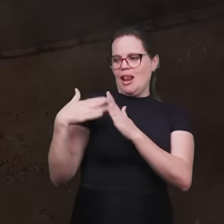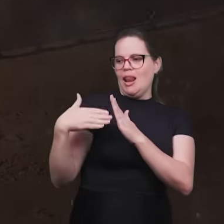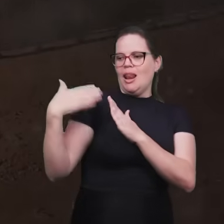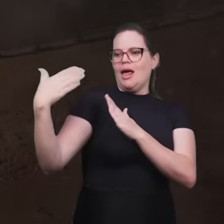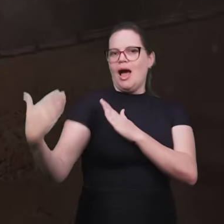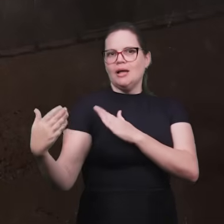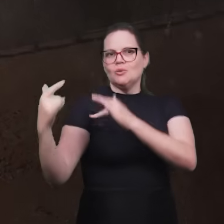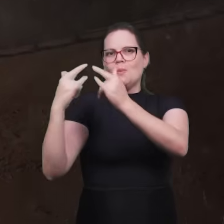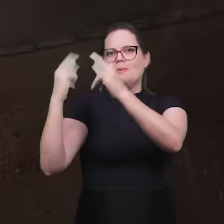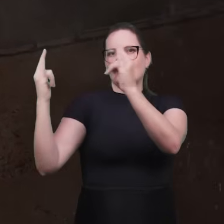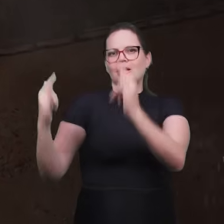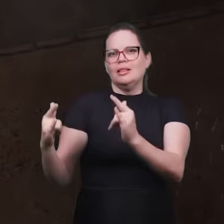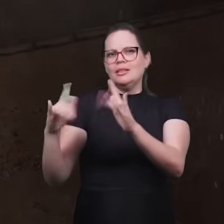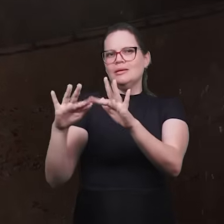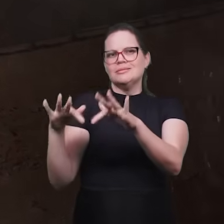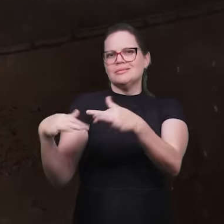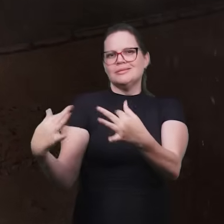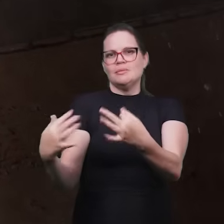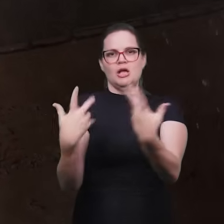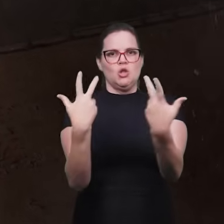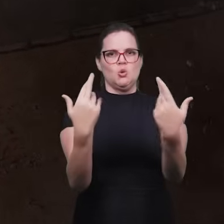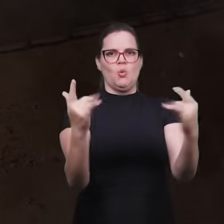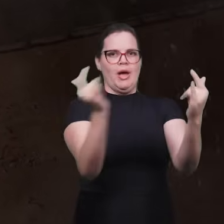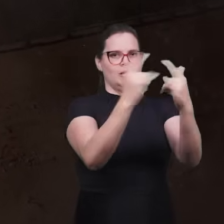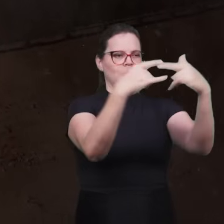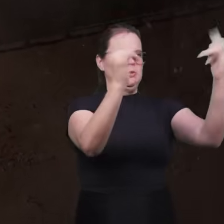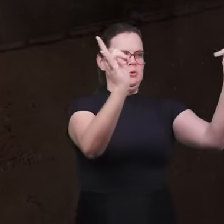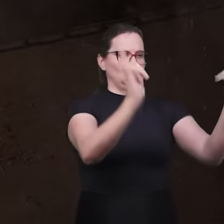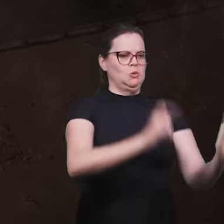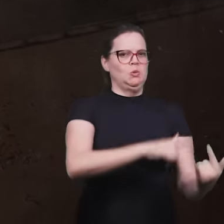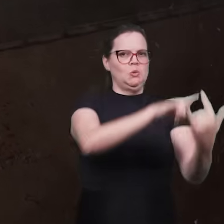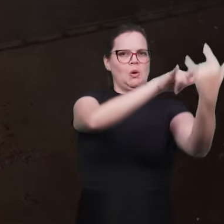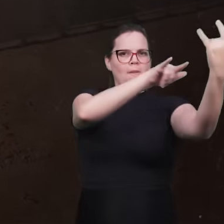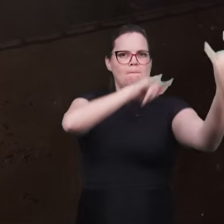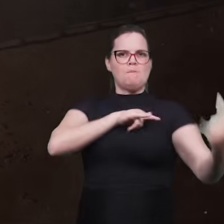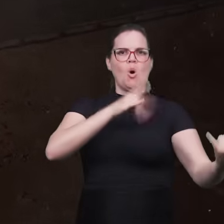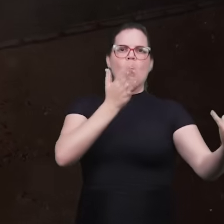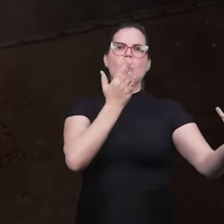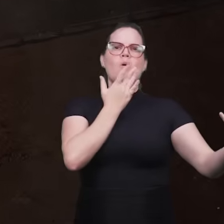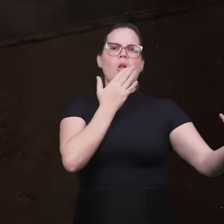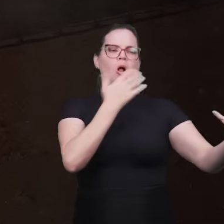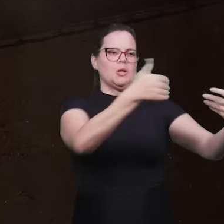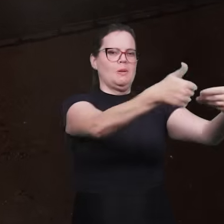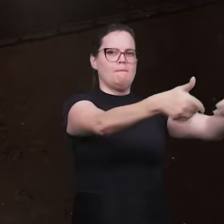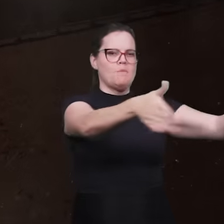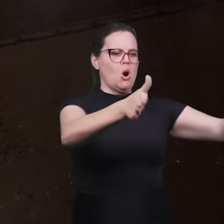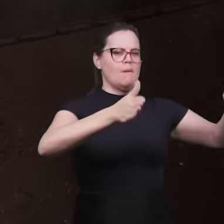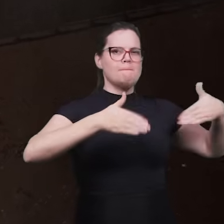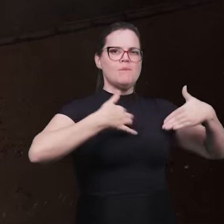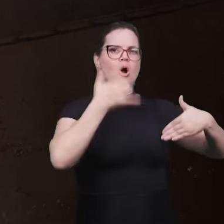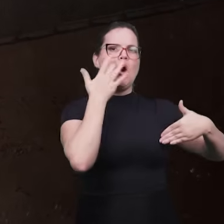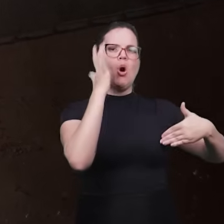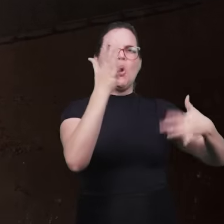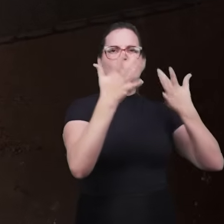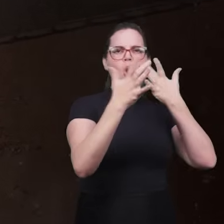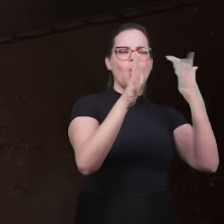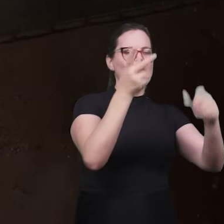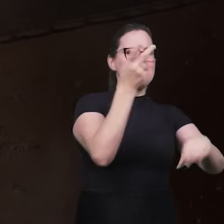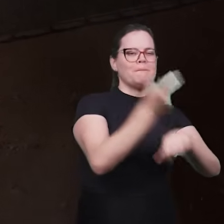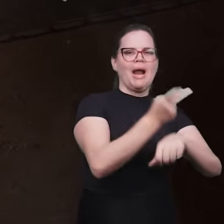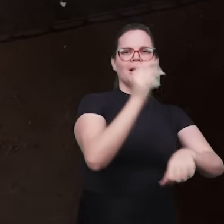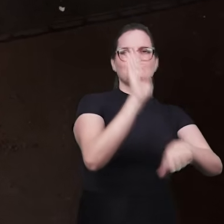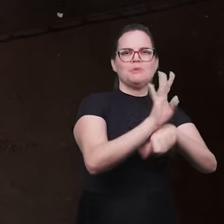simples. Não era como o tabernáculo, com seus cortinados coloridos, com metais preciosos, ouro,